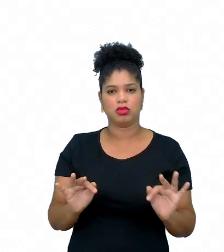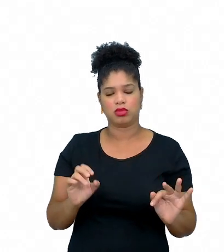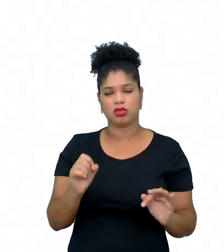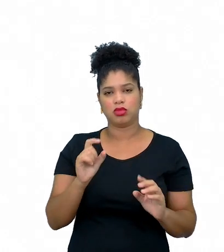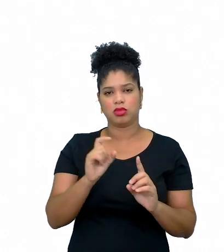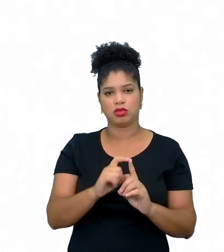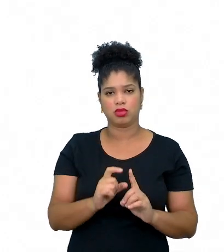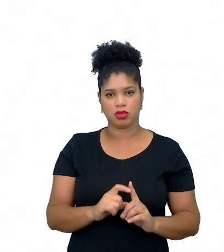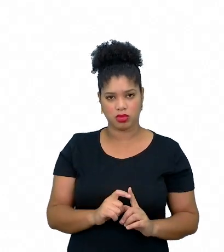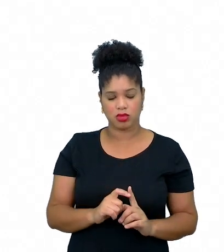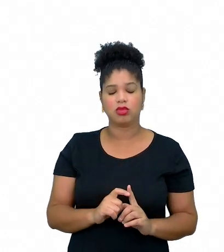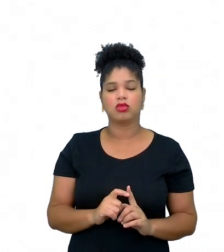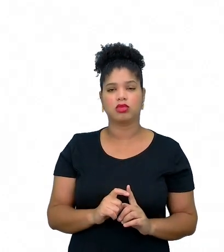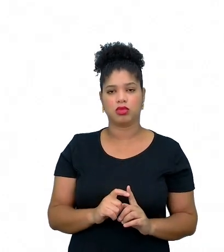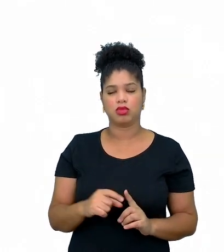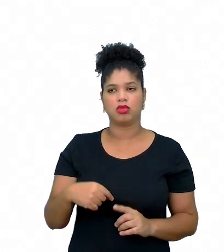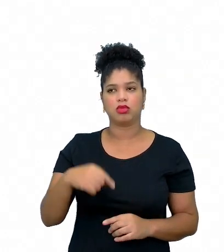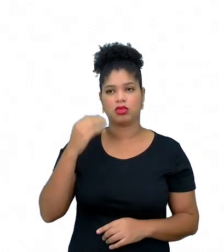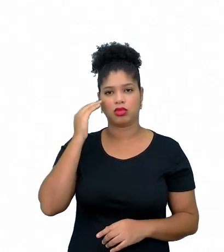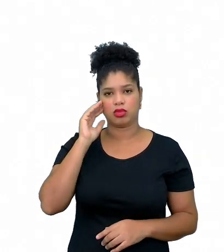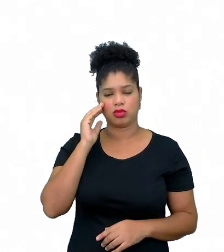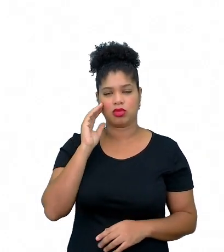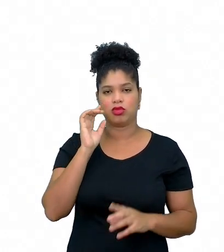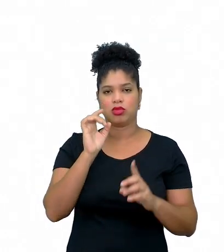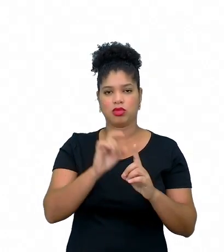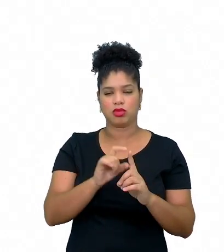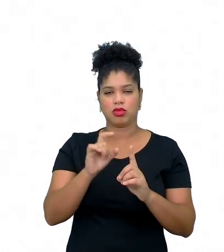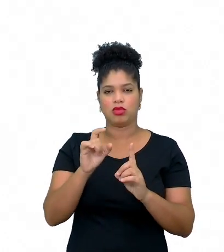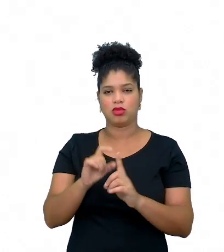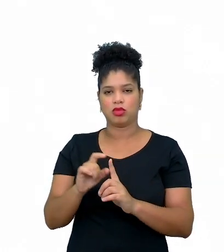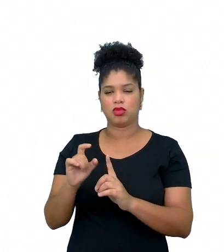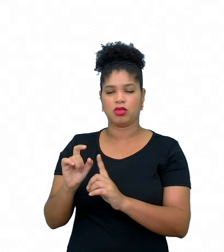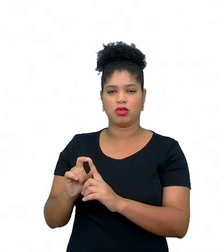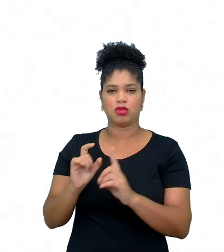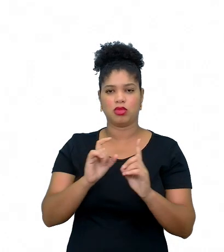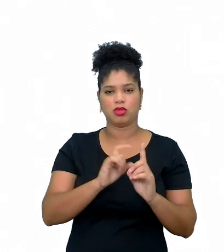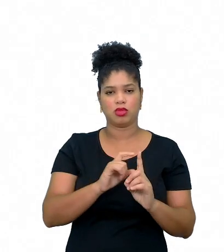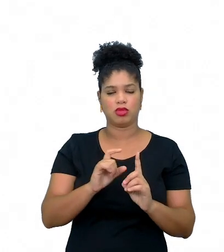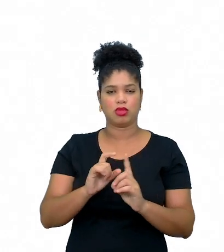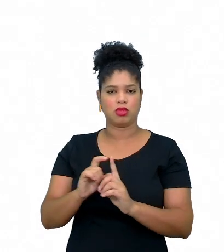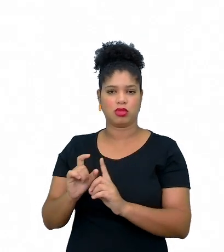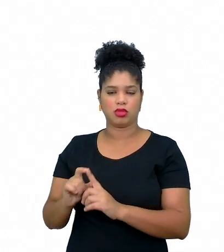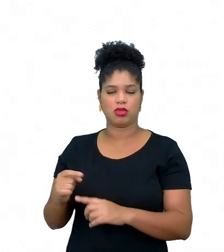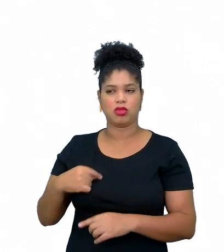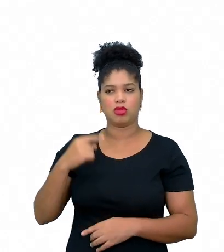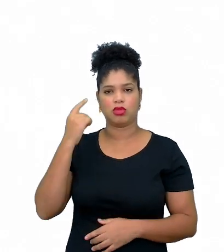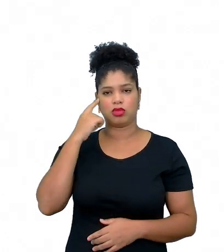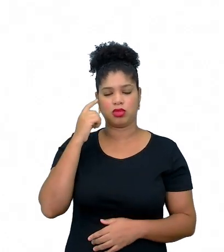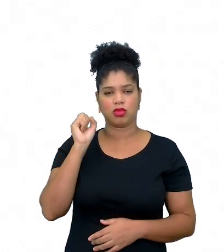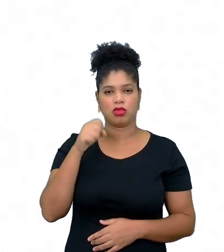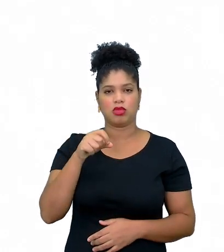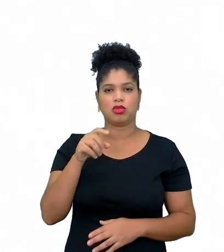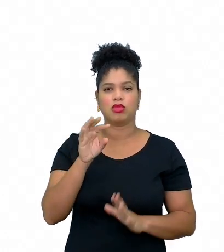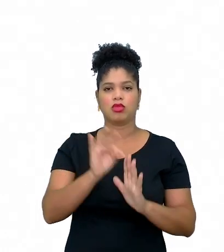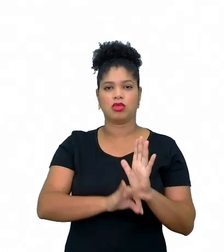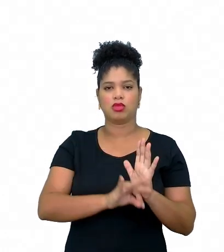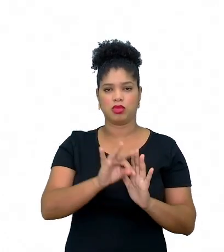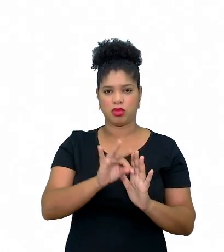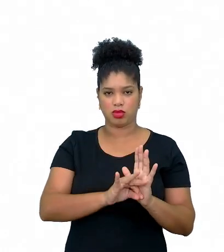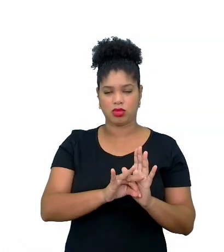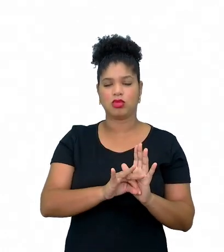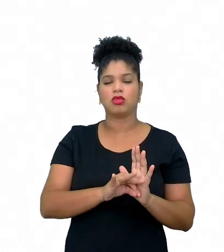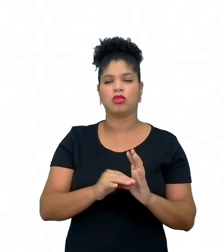nas colocações, palavra após palavra, nós estamos sempre pensando num texto